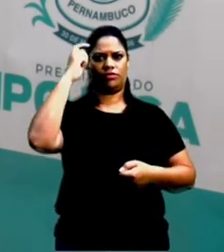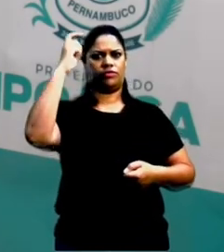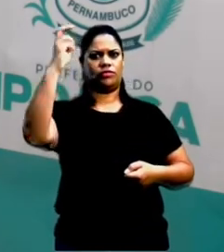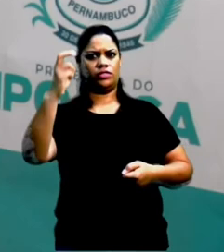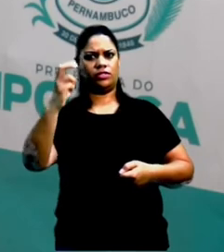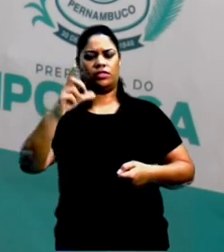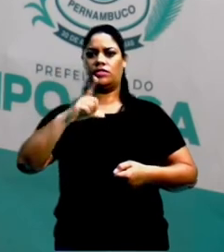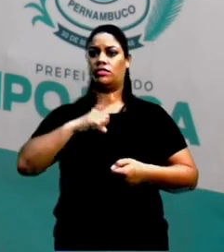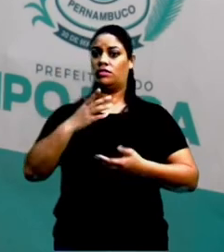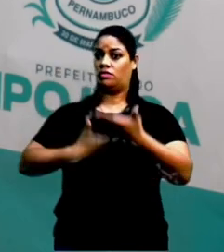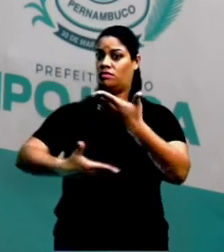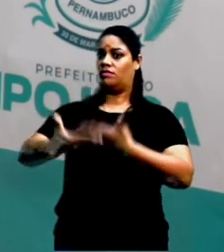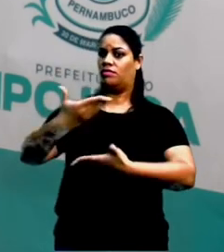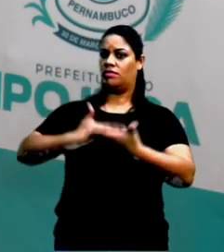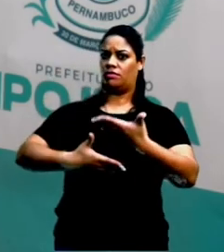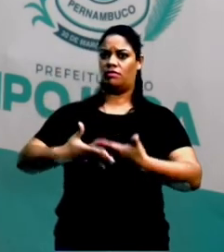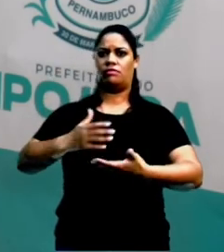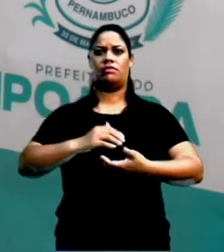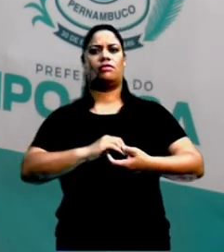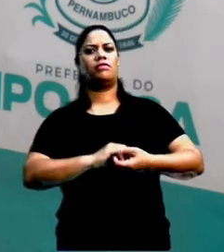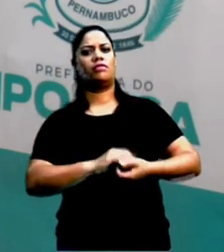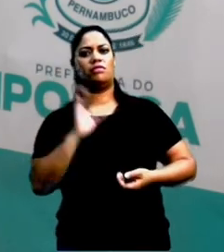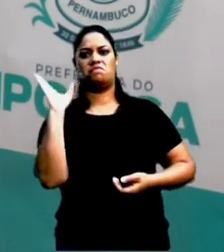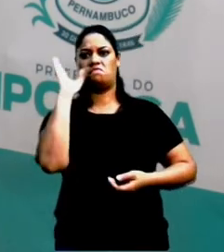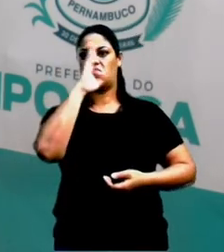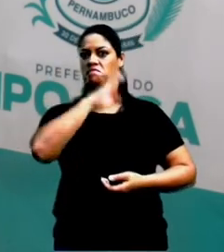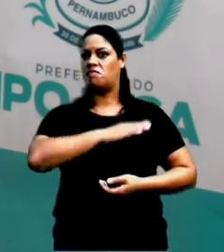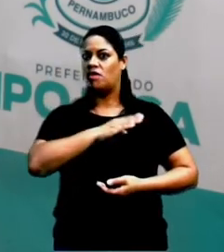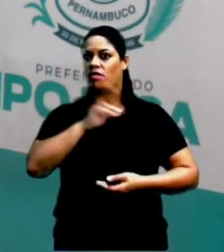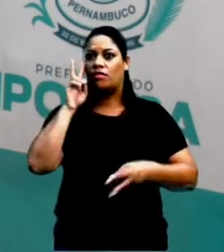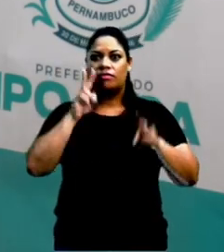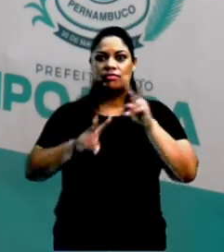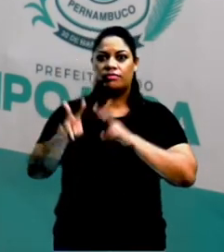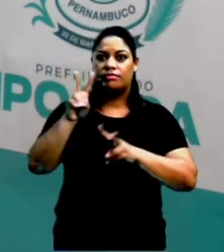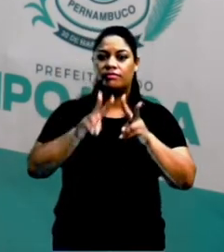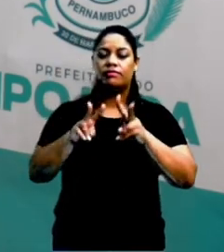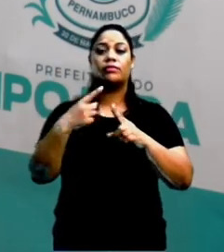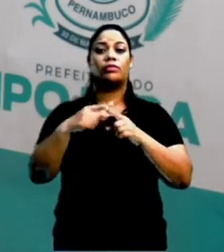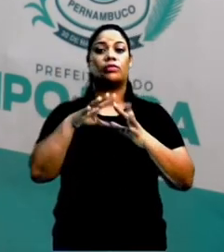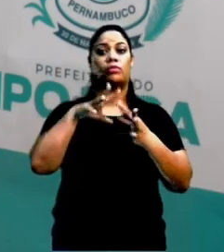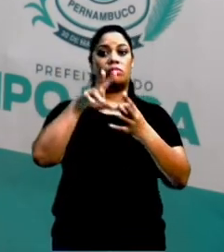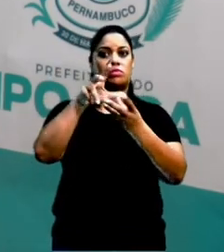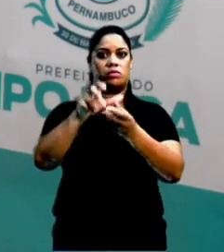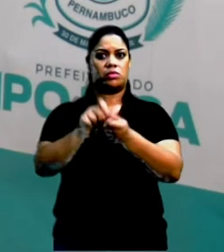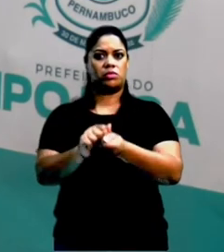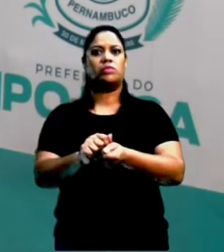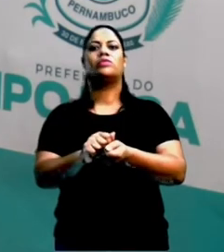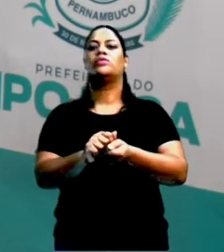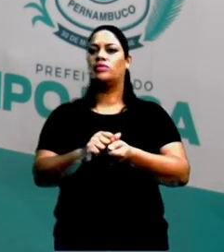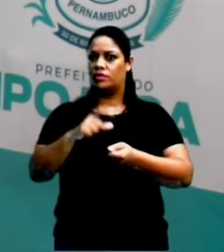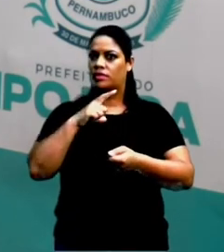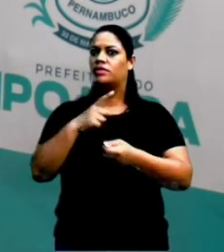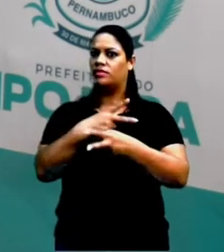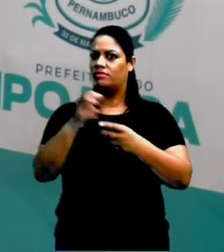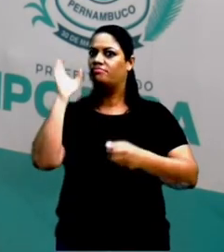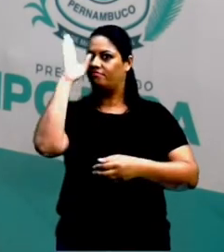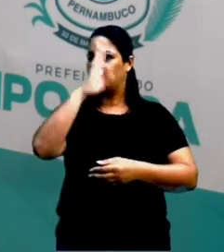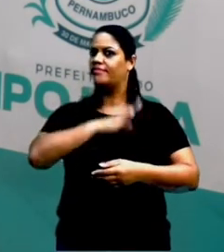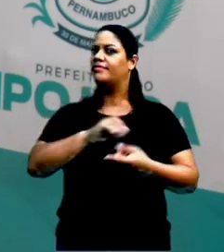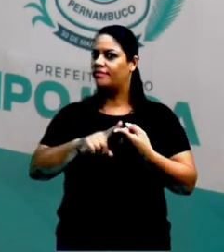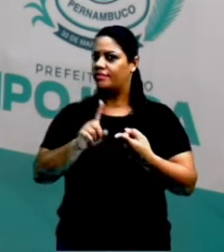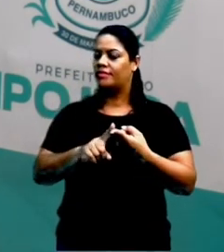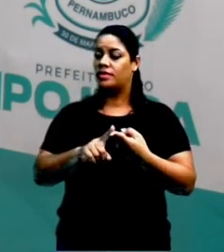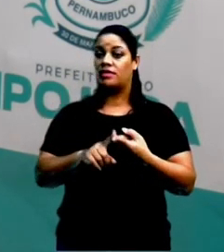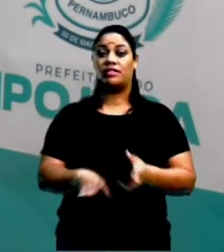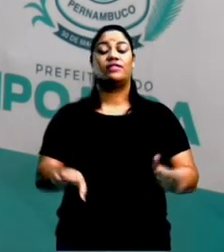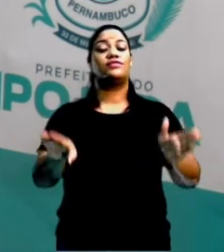levar vantagem, tirar algumas coisas do mundo, que o mundo tinha que ter algumas malícias. Quando